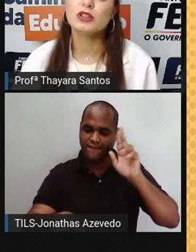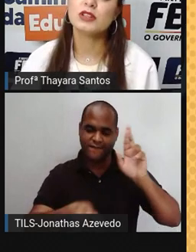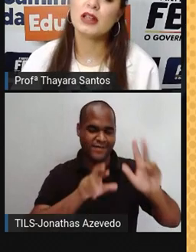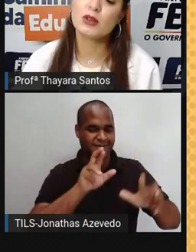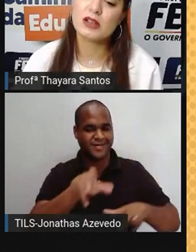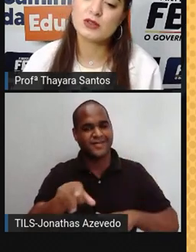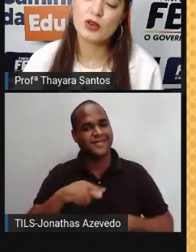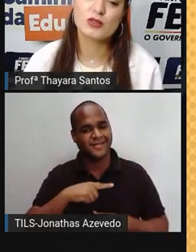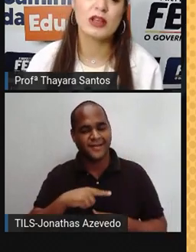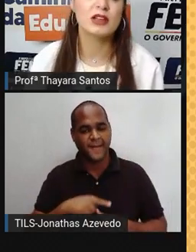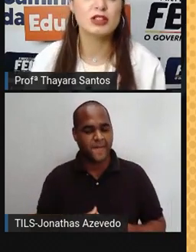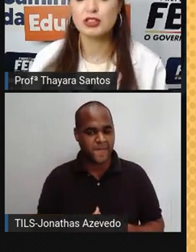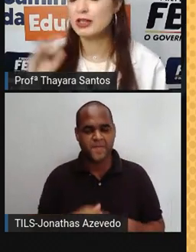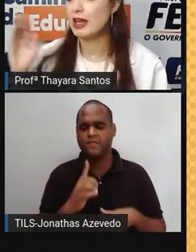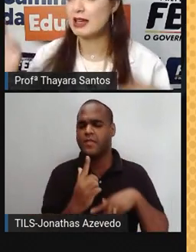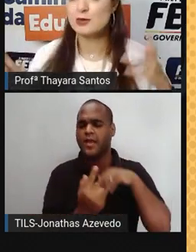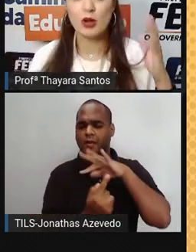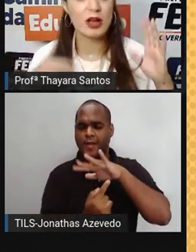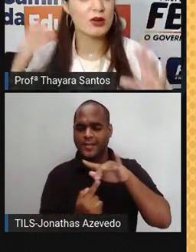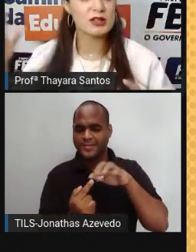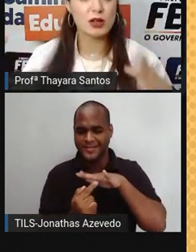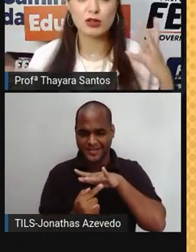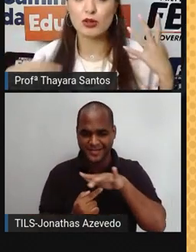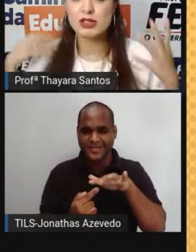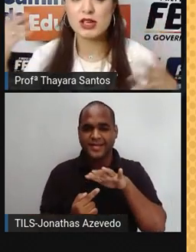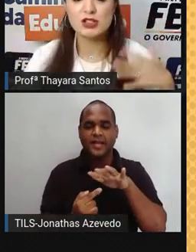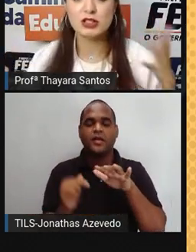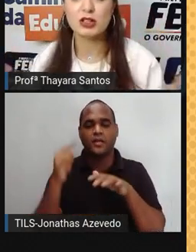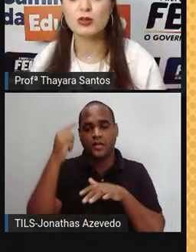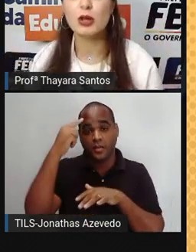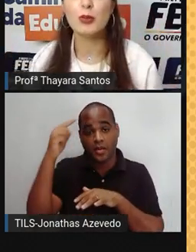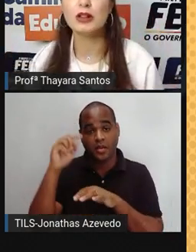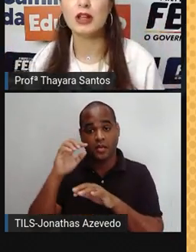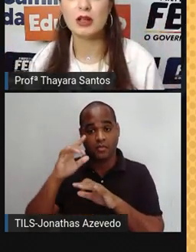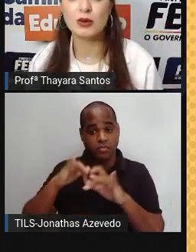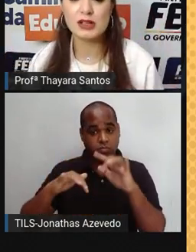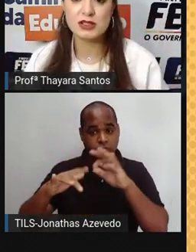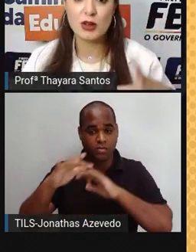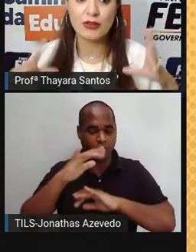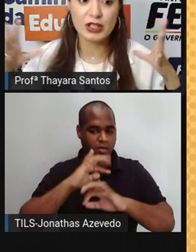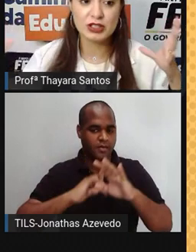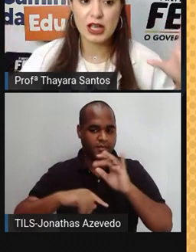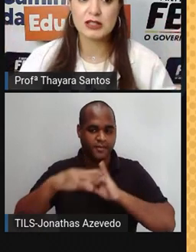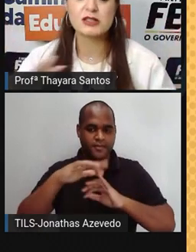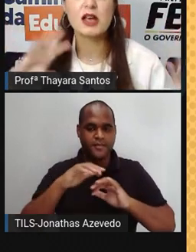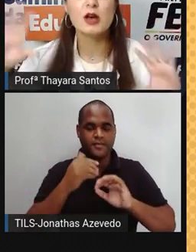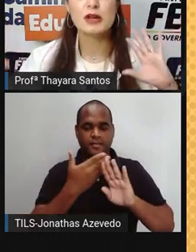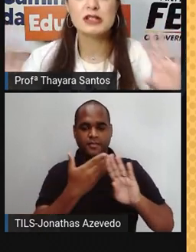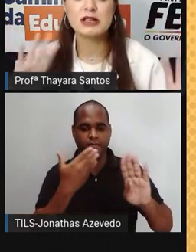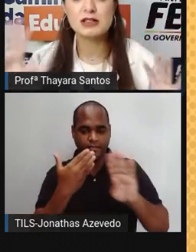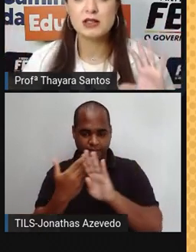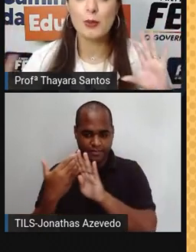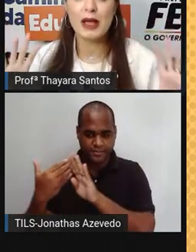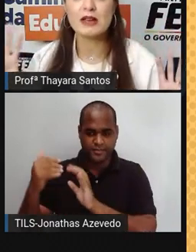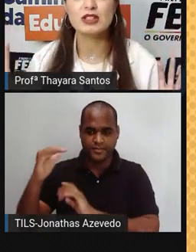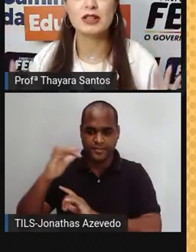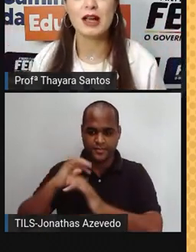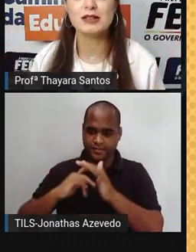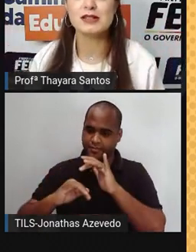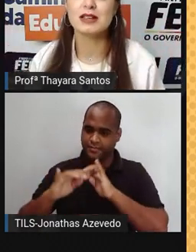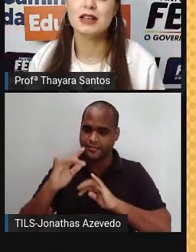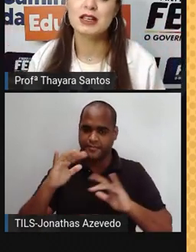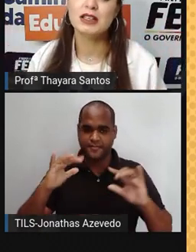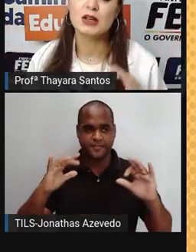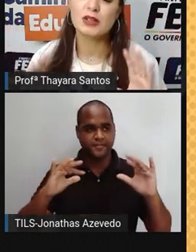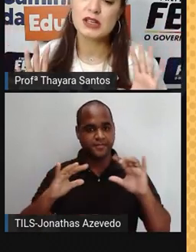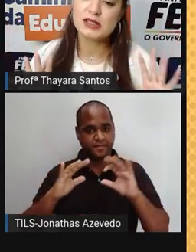no estado gasoso aí a gente já tem aquelas moléculas ó toda esse agitando o tempo inteiro elas estão afastadas Mas elas estão bem